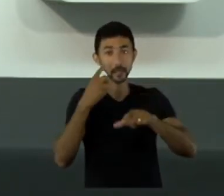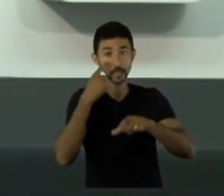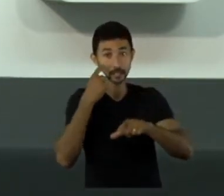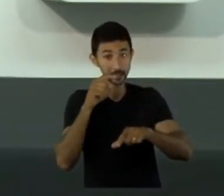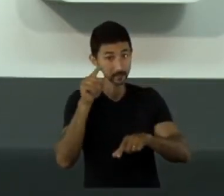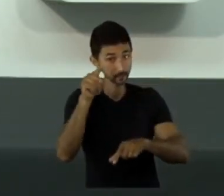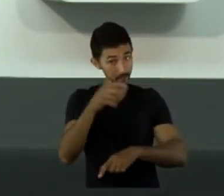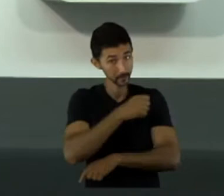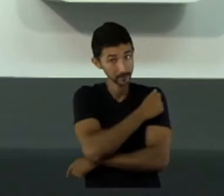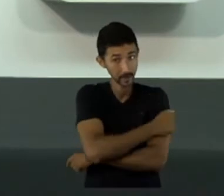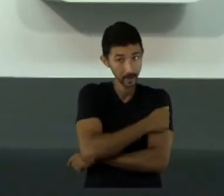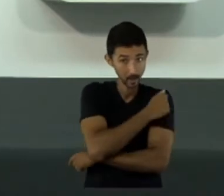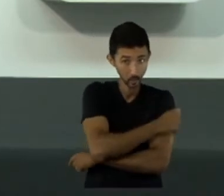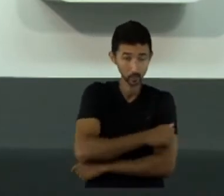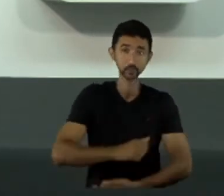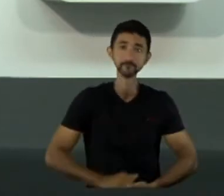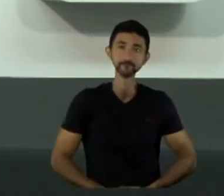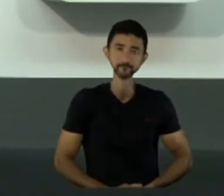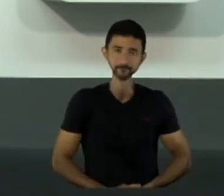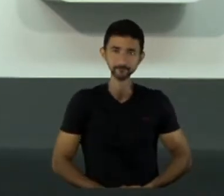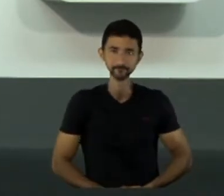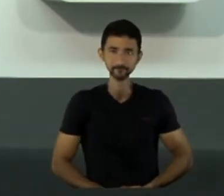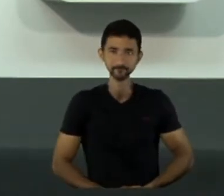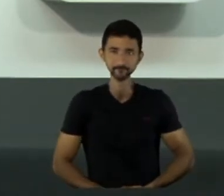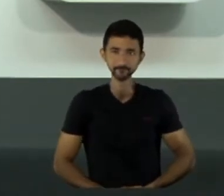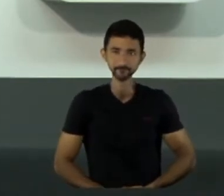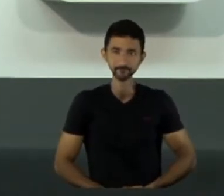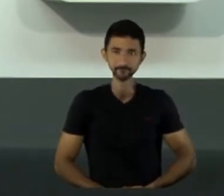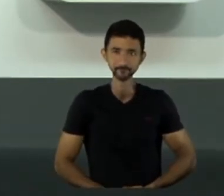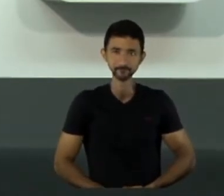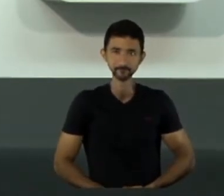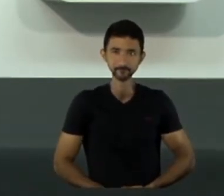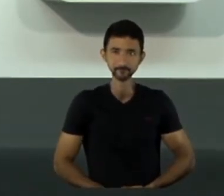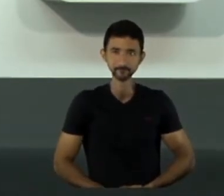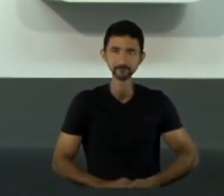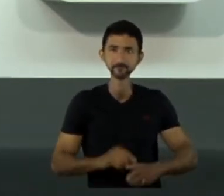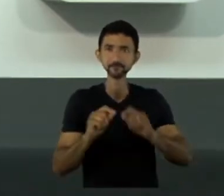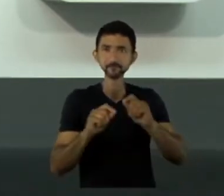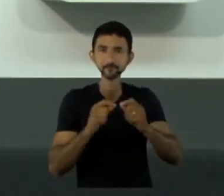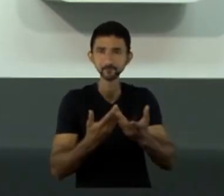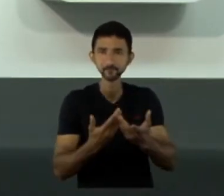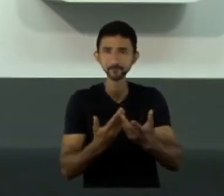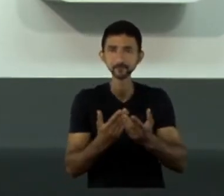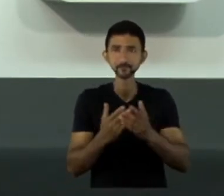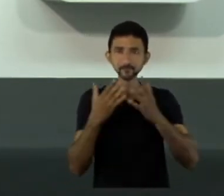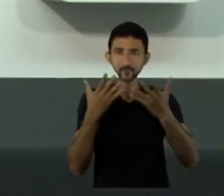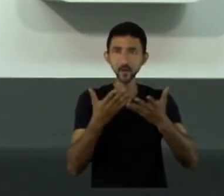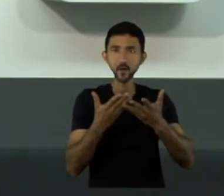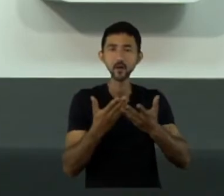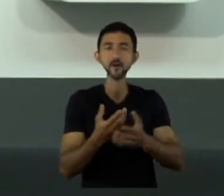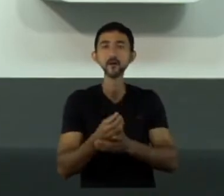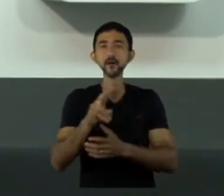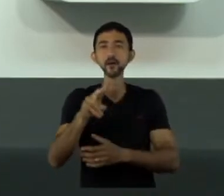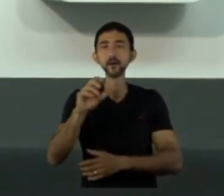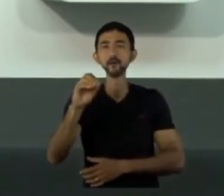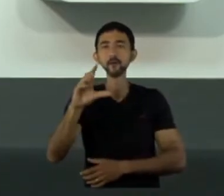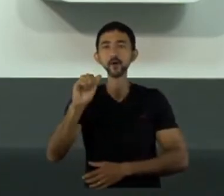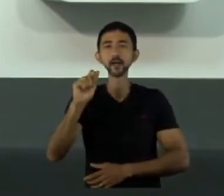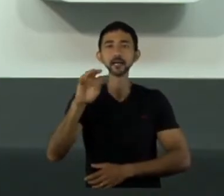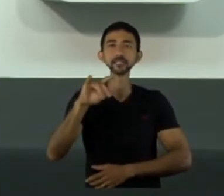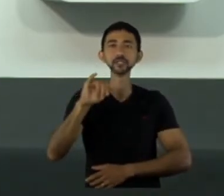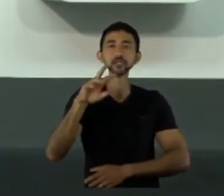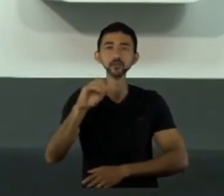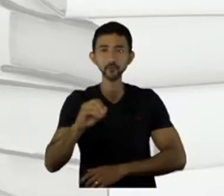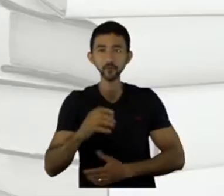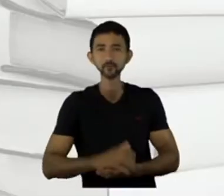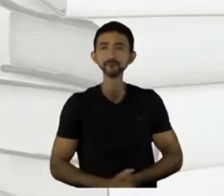você, aluno do quarto e do quinto ano do ensino fundamental, que é o assunto vocativo e os pronomes